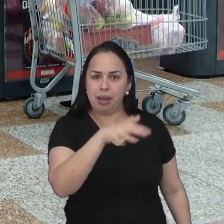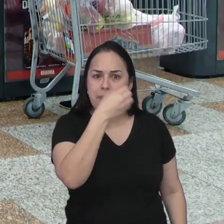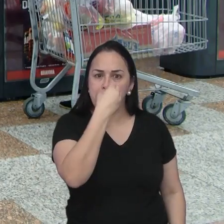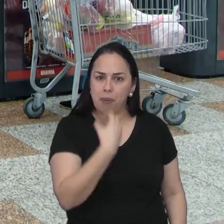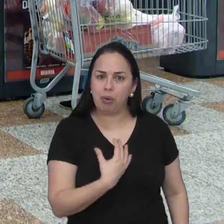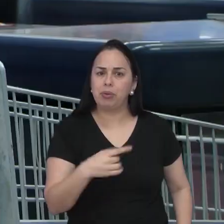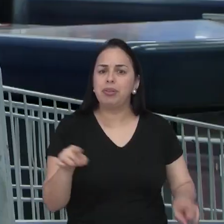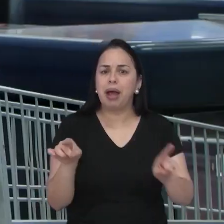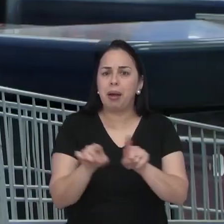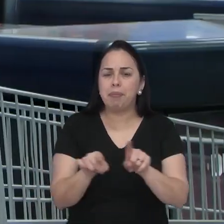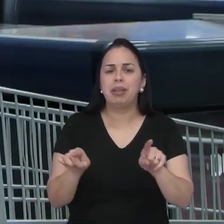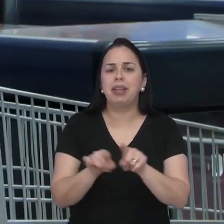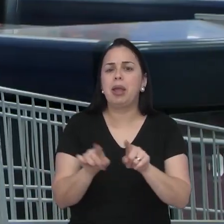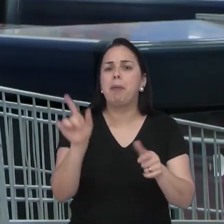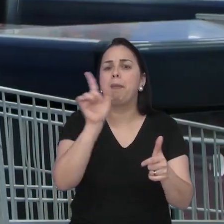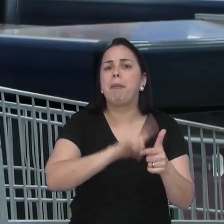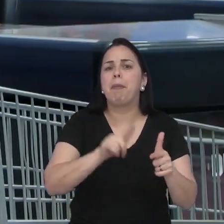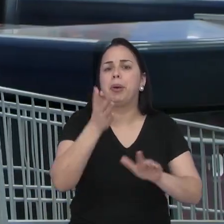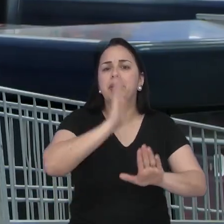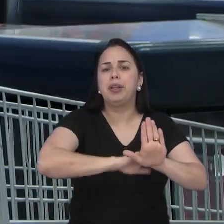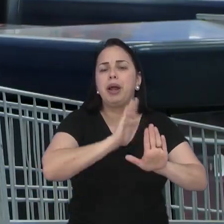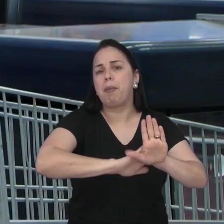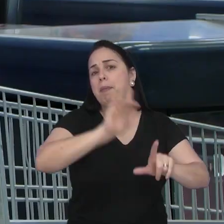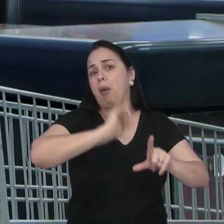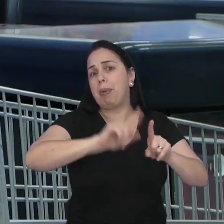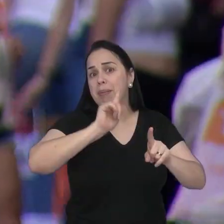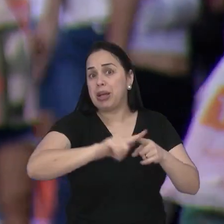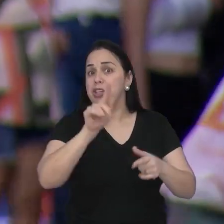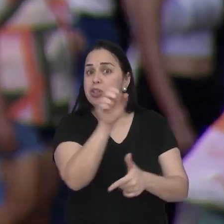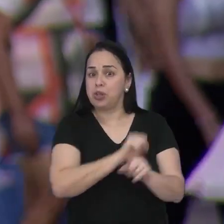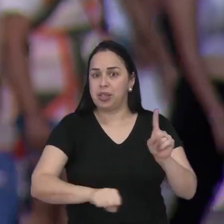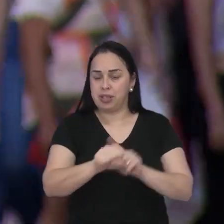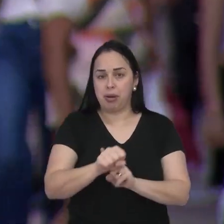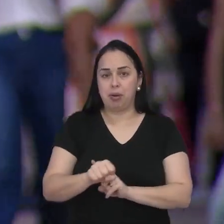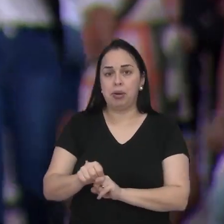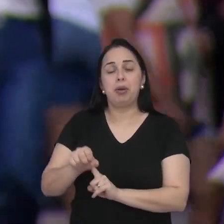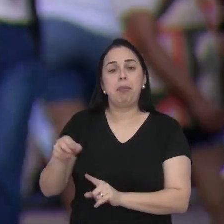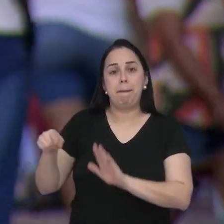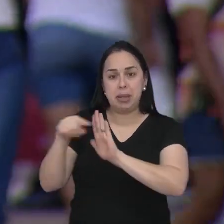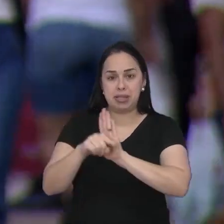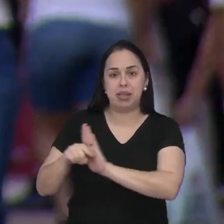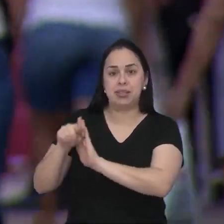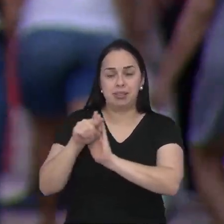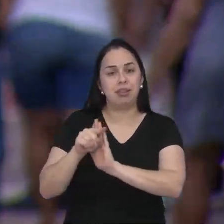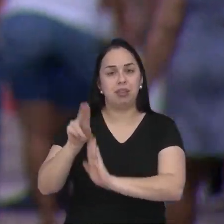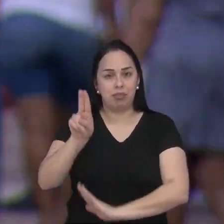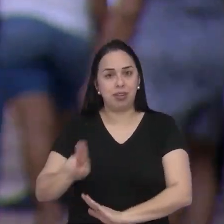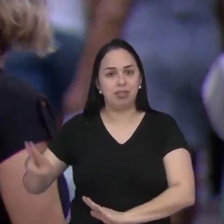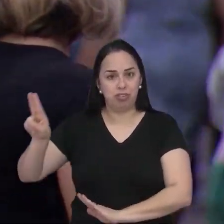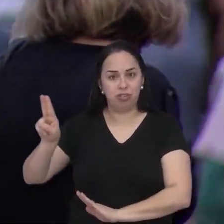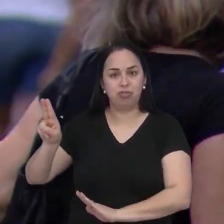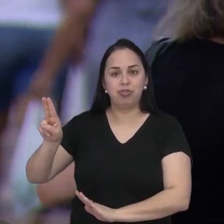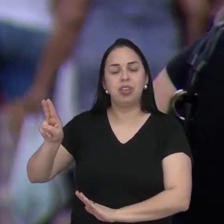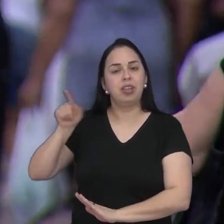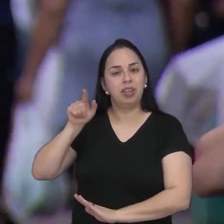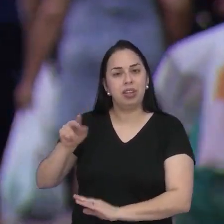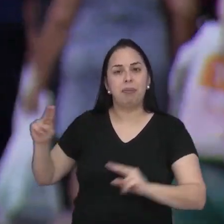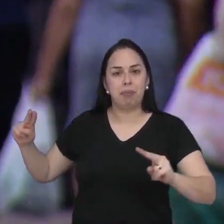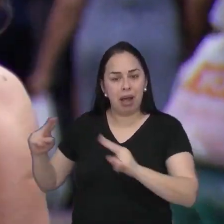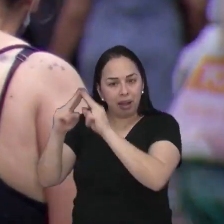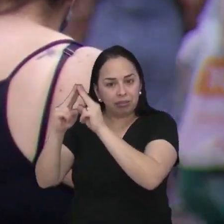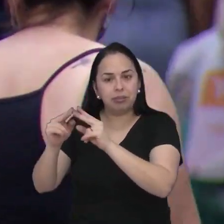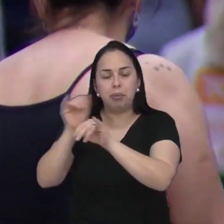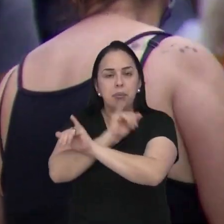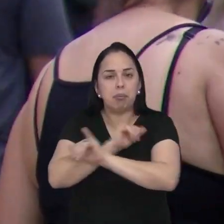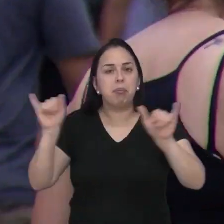positivo para a economia também pode esconder um problema social. Uma pesquisa da Universidade de Londres mostrou que 1